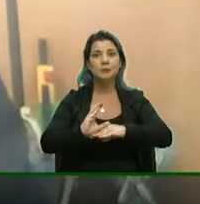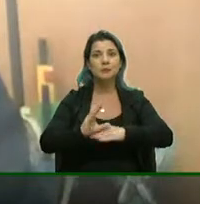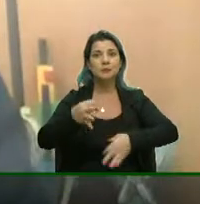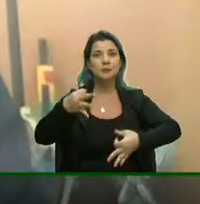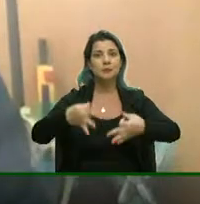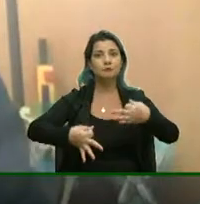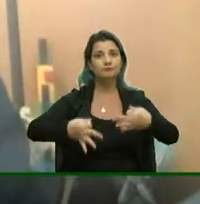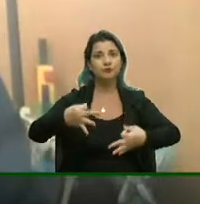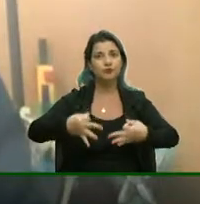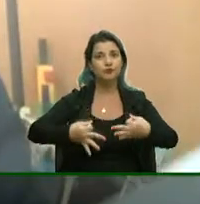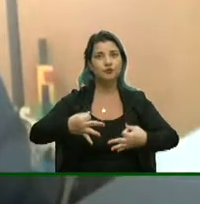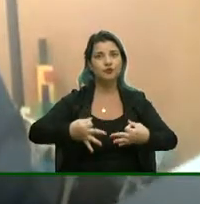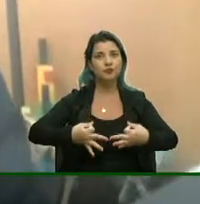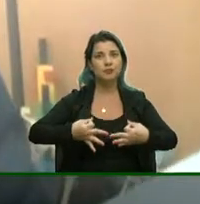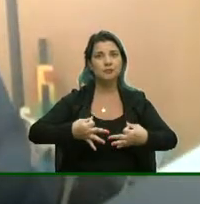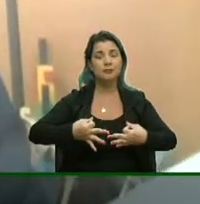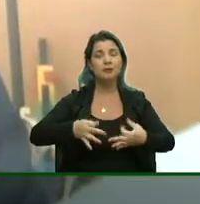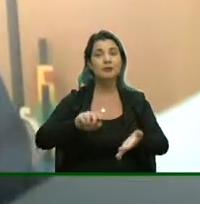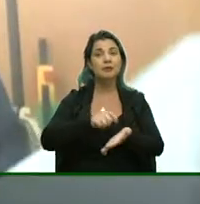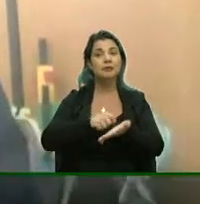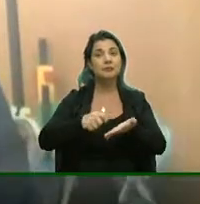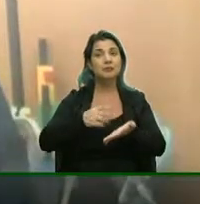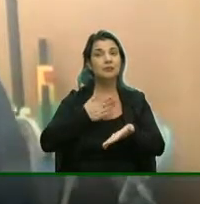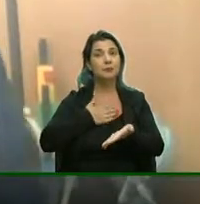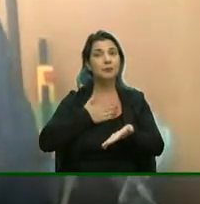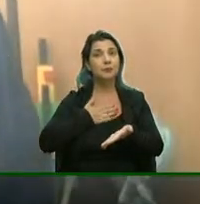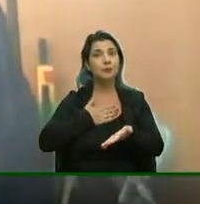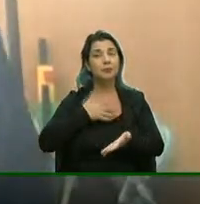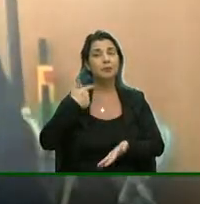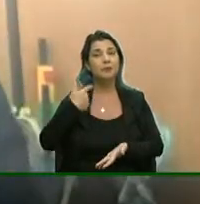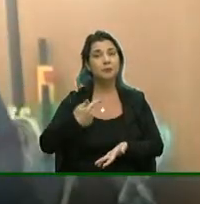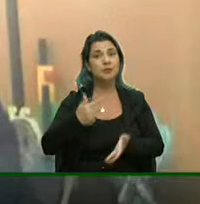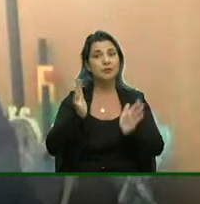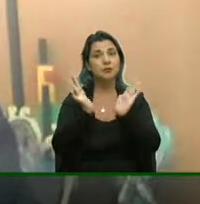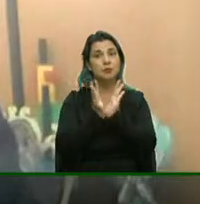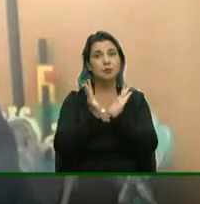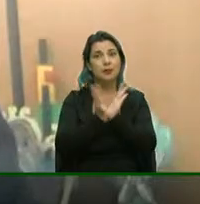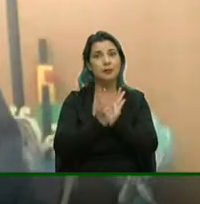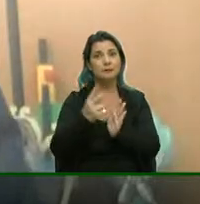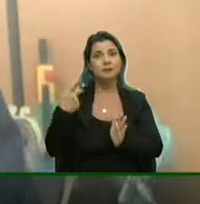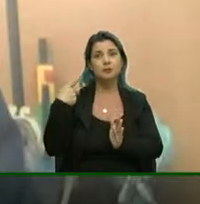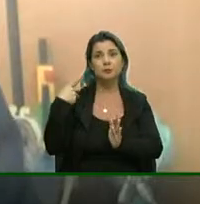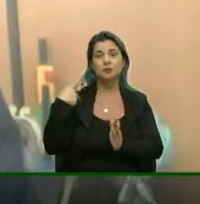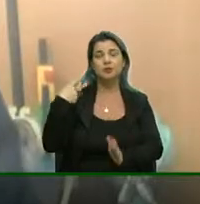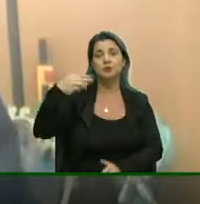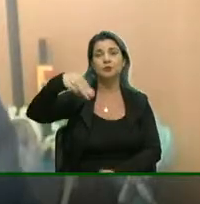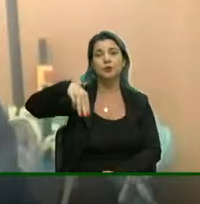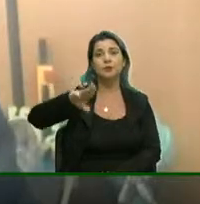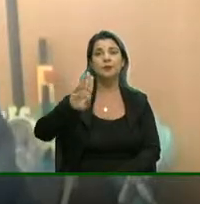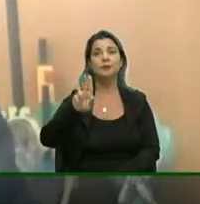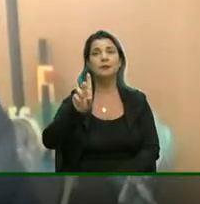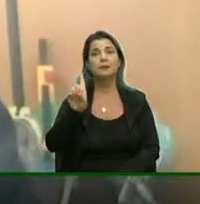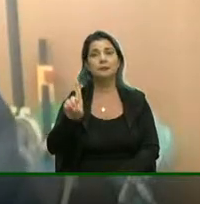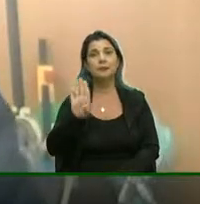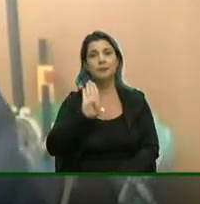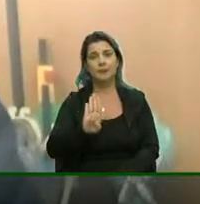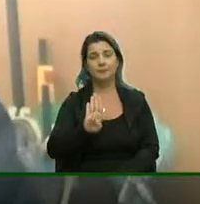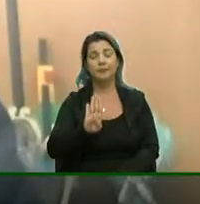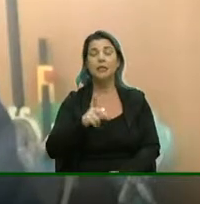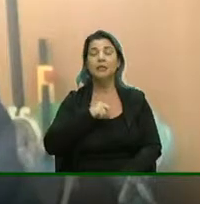Justiça, que é subscrita por mim e pelos 7 colegas da bancada do MDB. E tem como